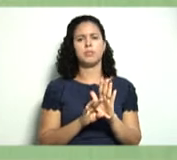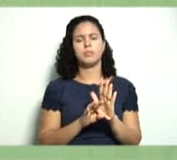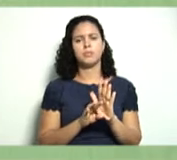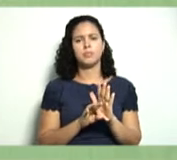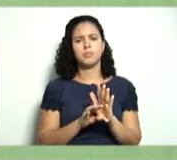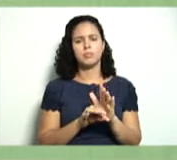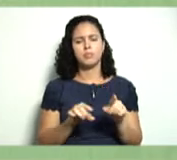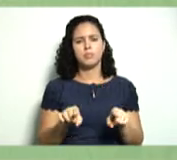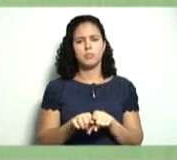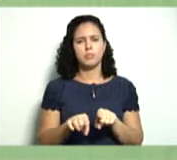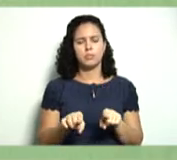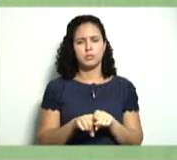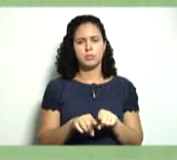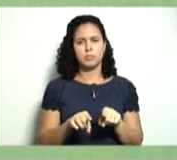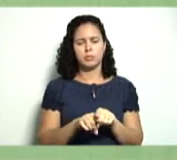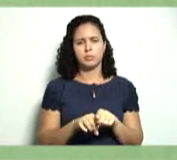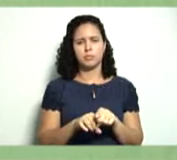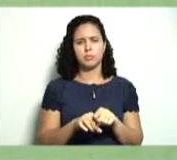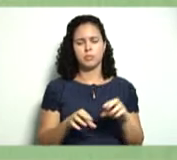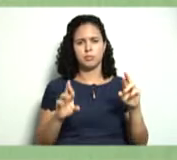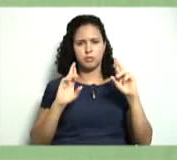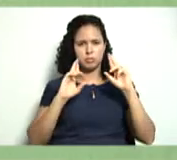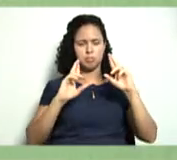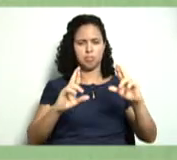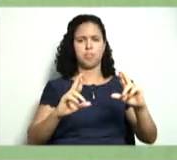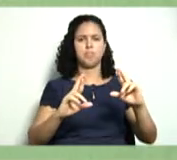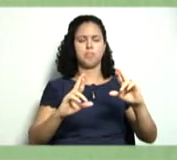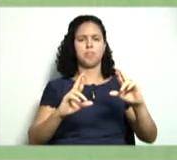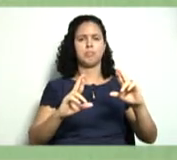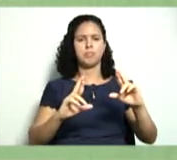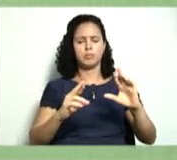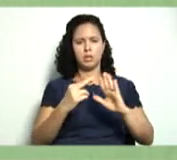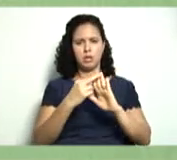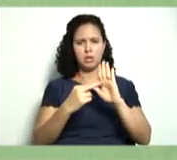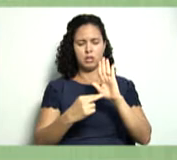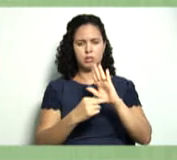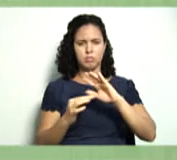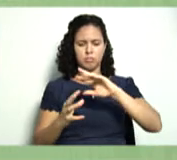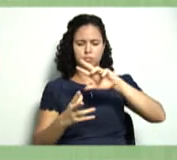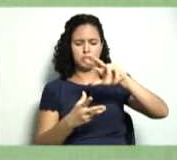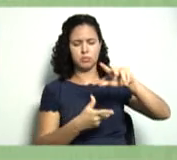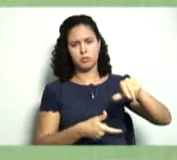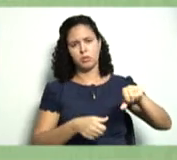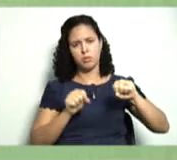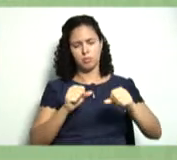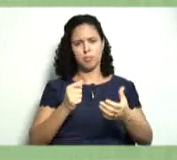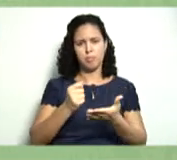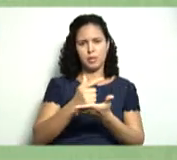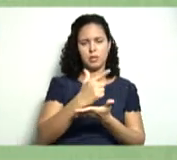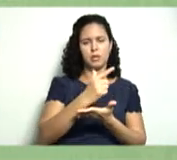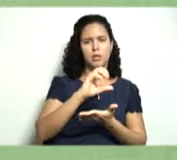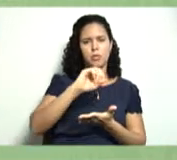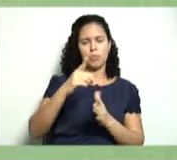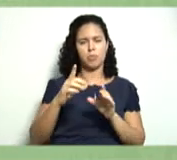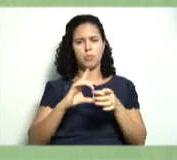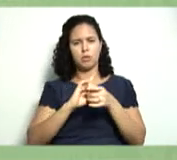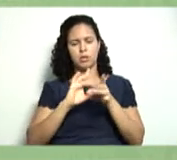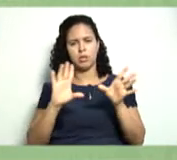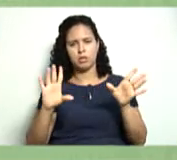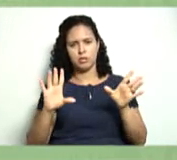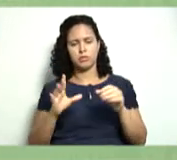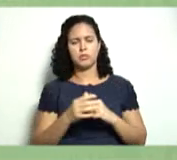obedece a padrões internacionais pode ser pagos ou livres ou mais utilizados são